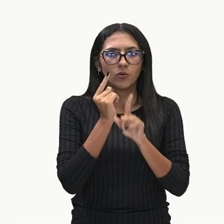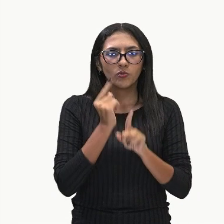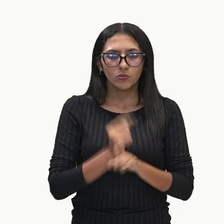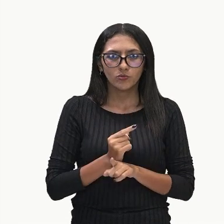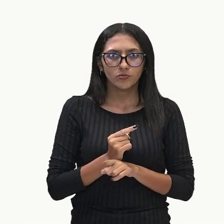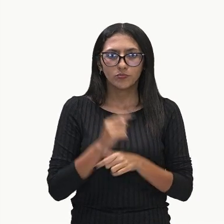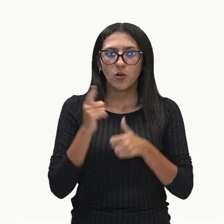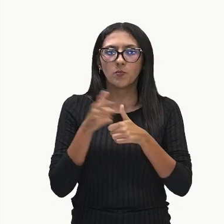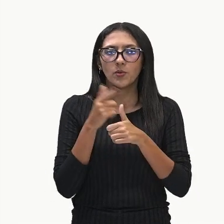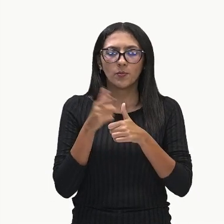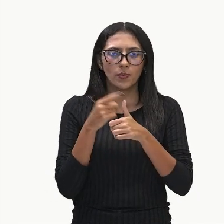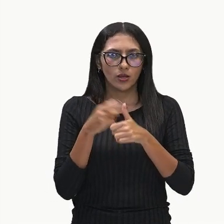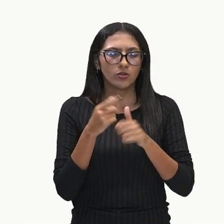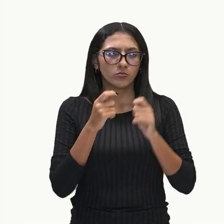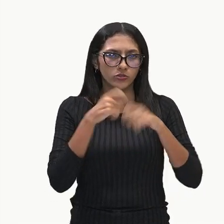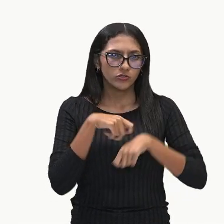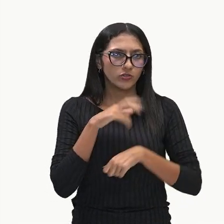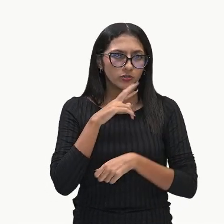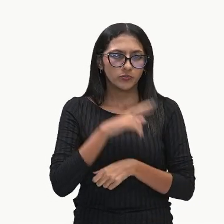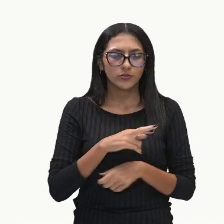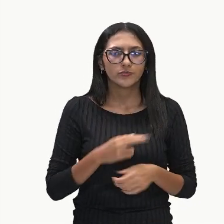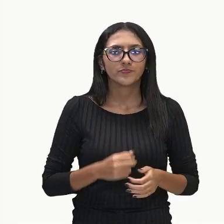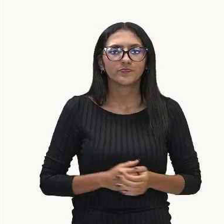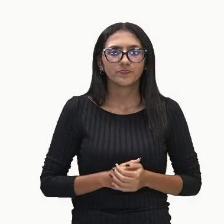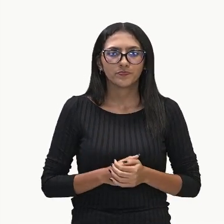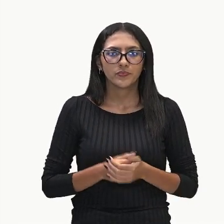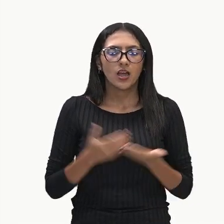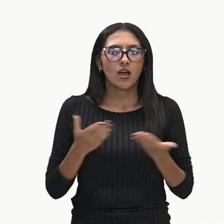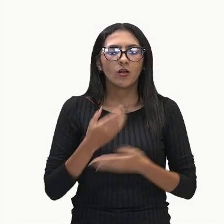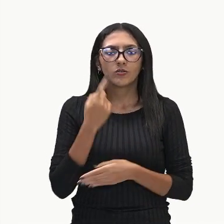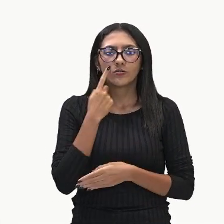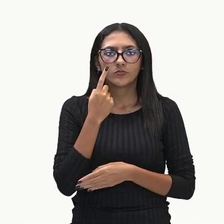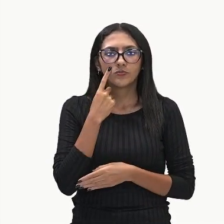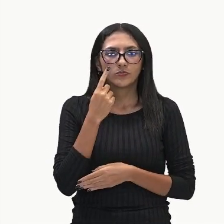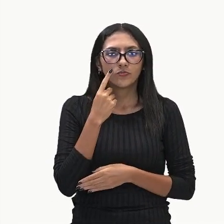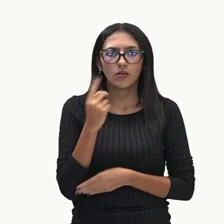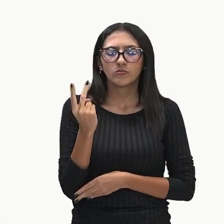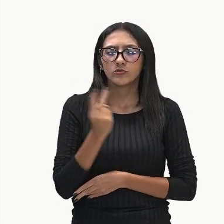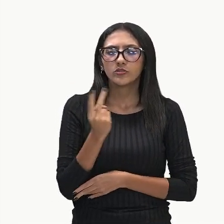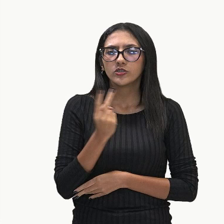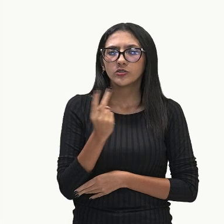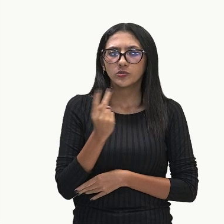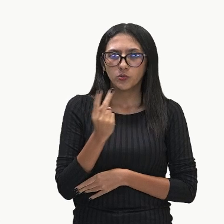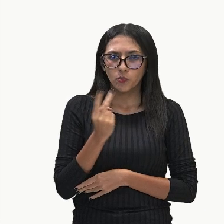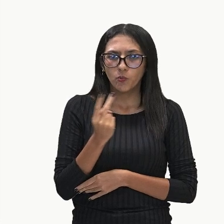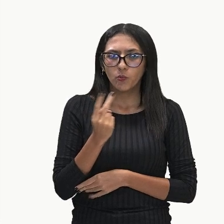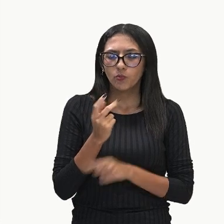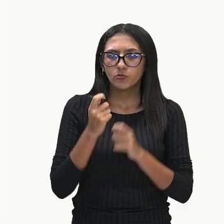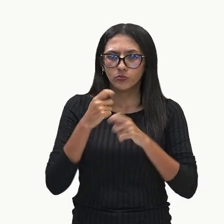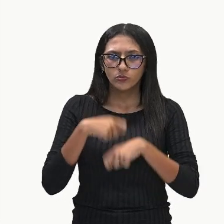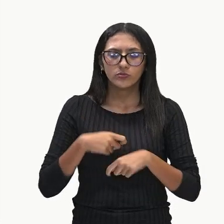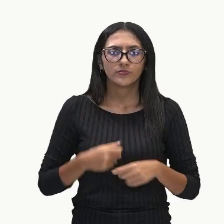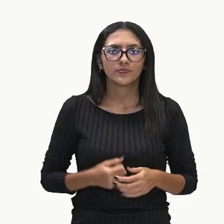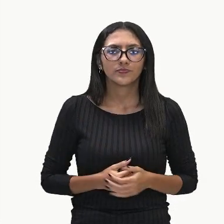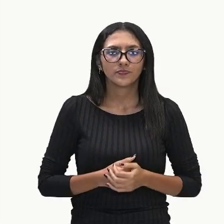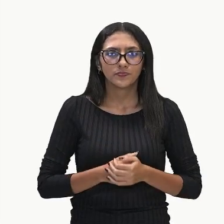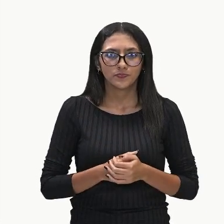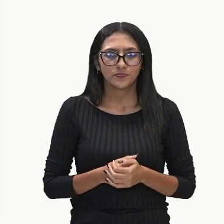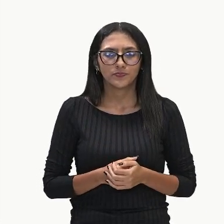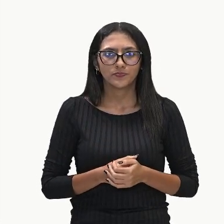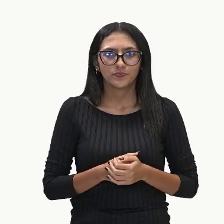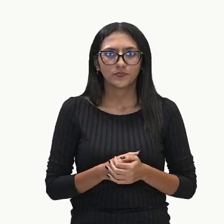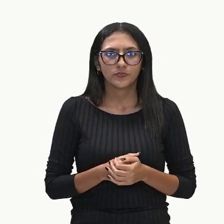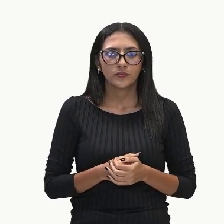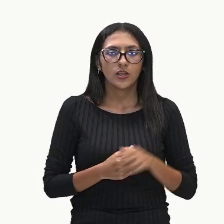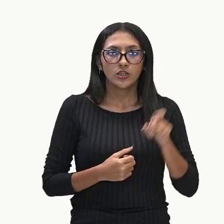o primeiro valor para 0. Vamos trabalhar agora aí no segundo fator, na segunda igualdade.